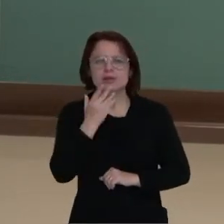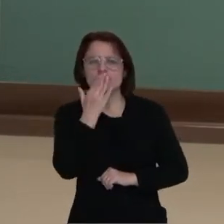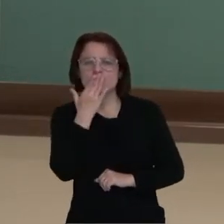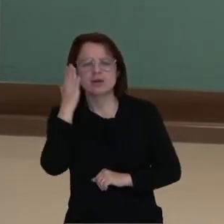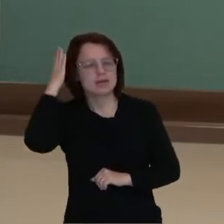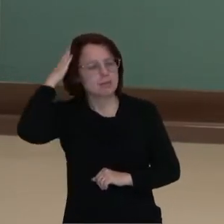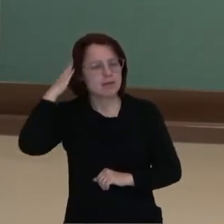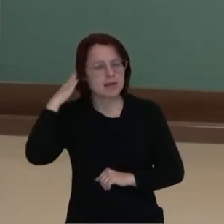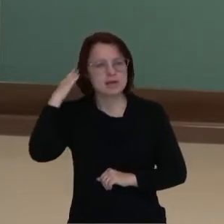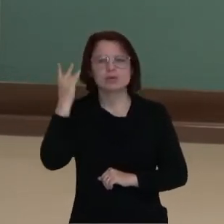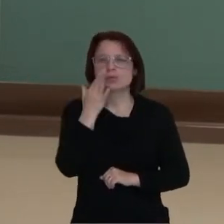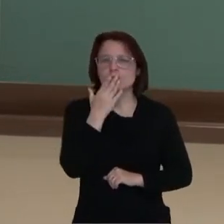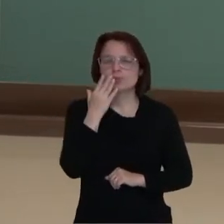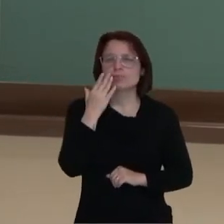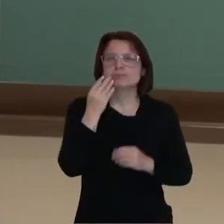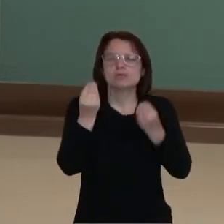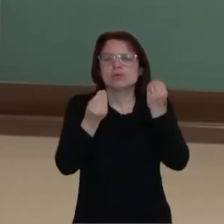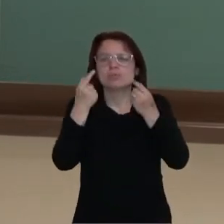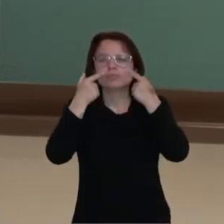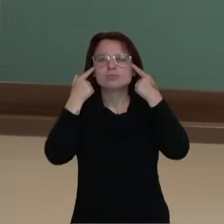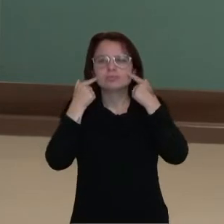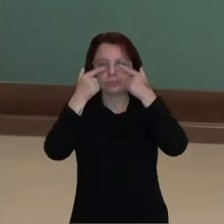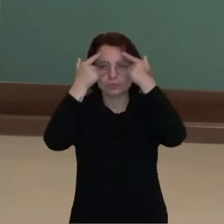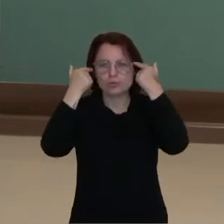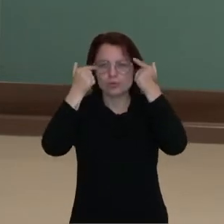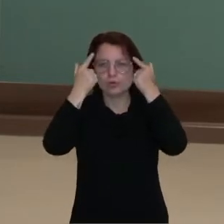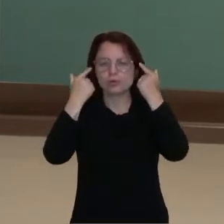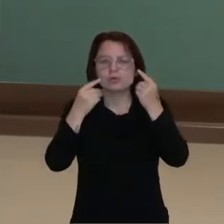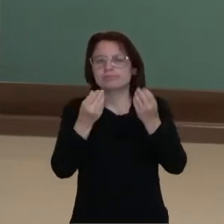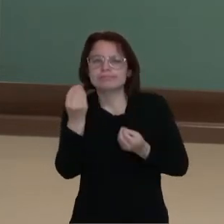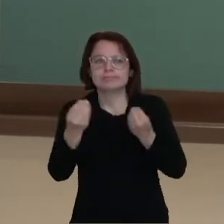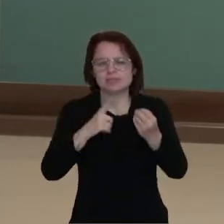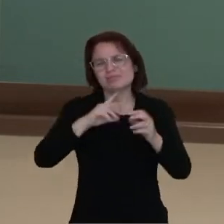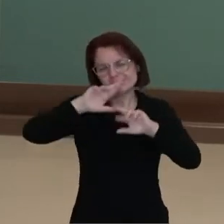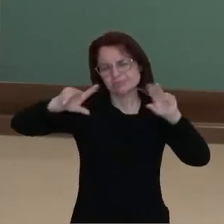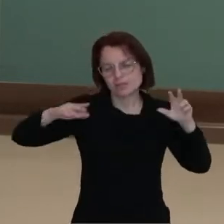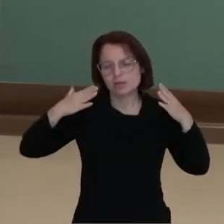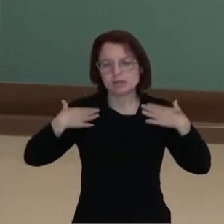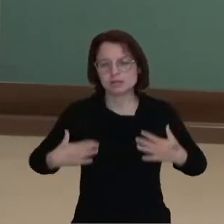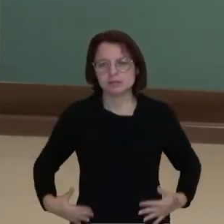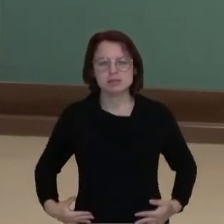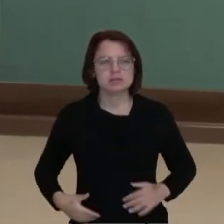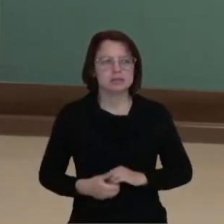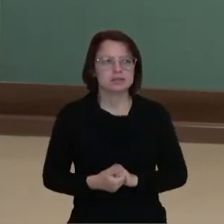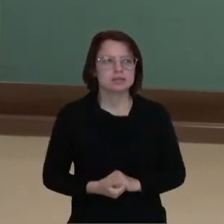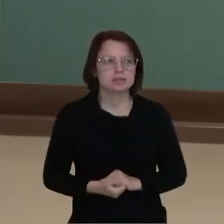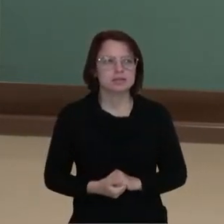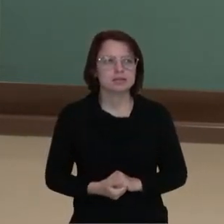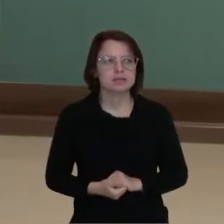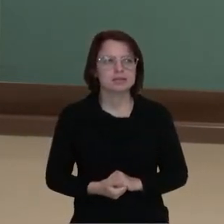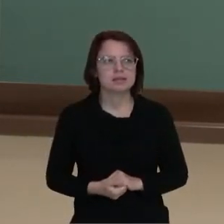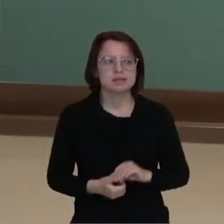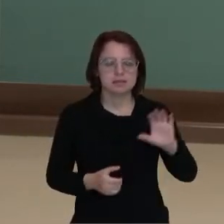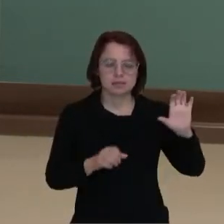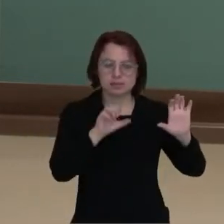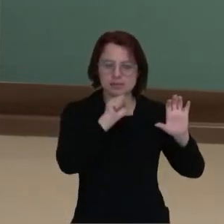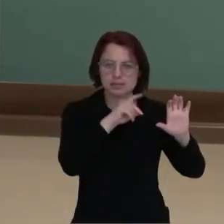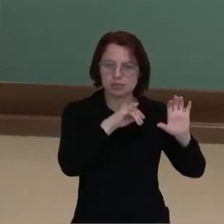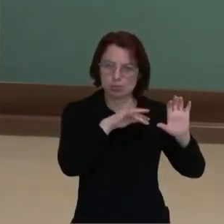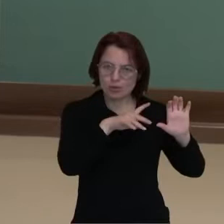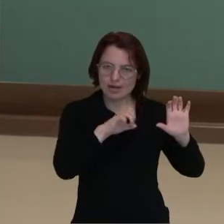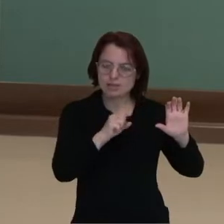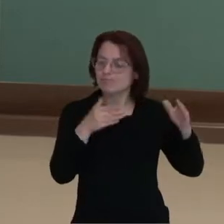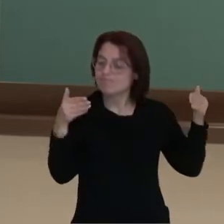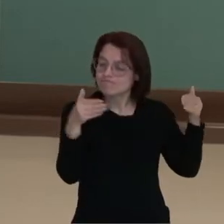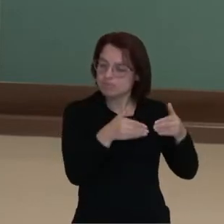do cabelo, o formato dos olhos, né? Todas as outras características. Então, cromossomos sexuais, eles vão